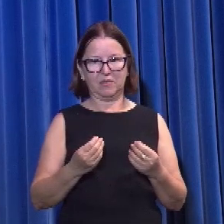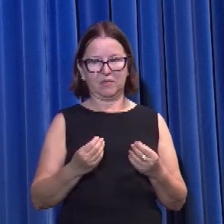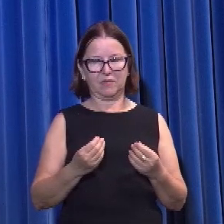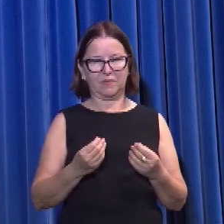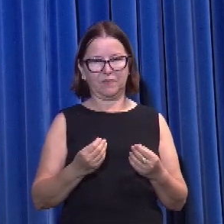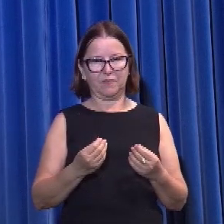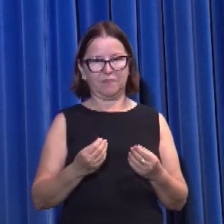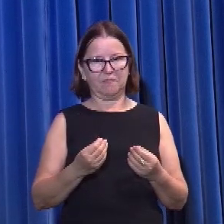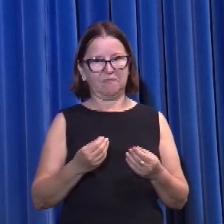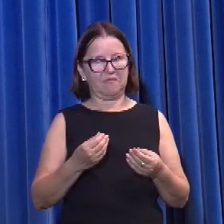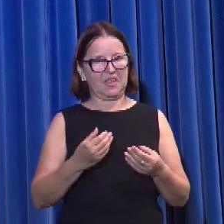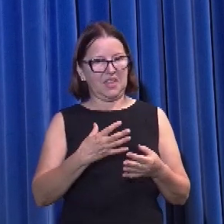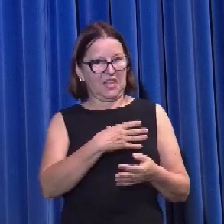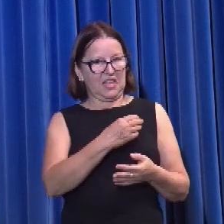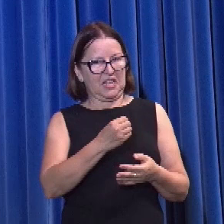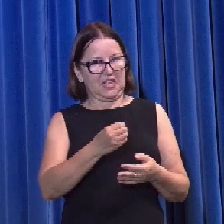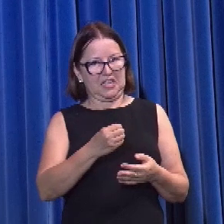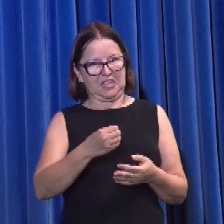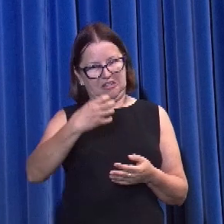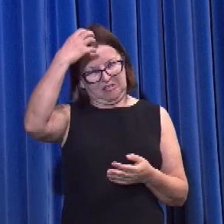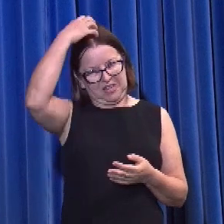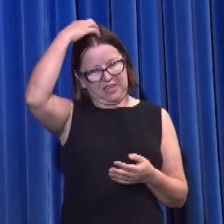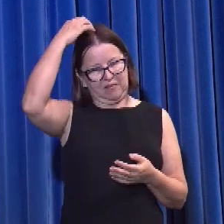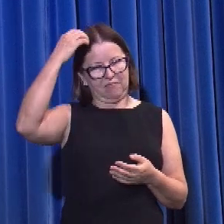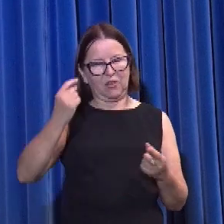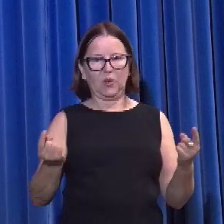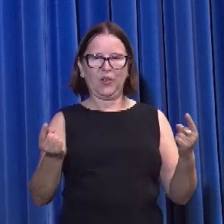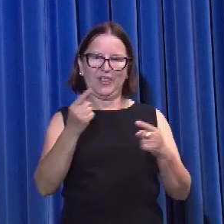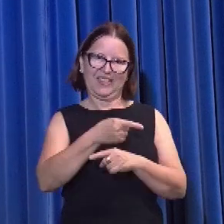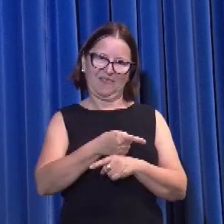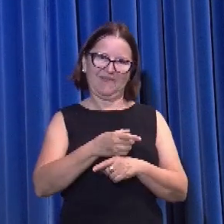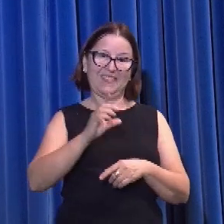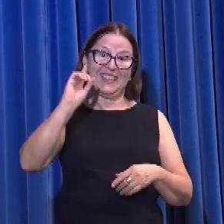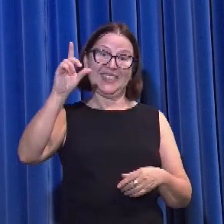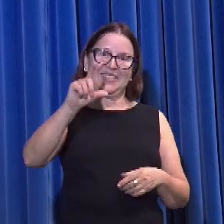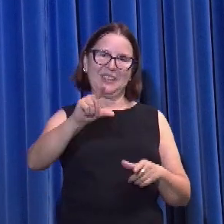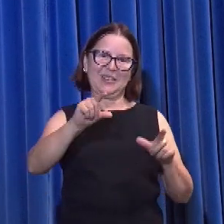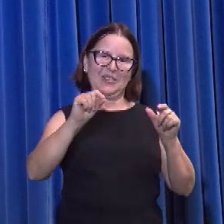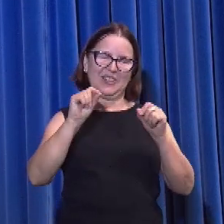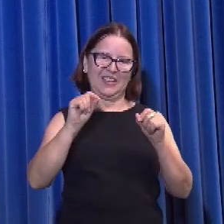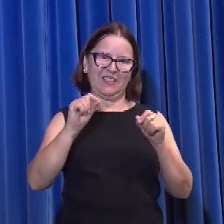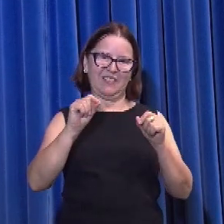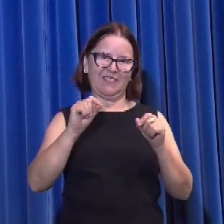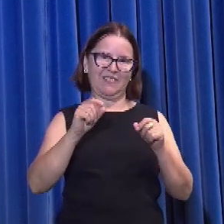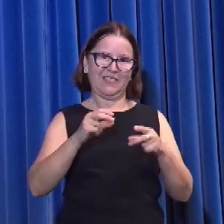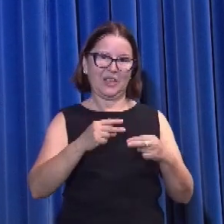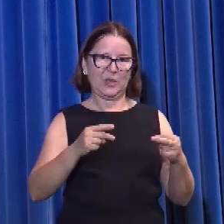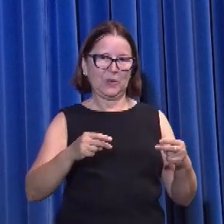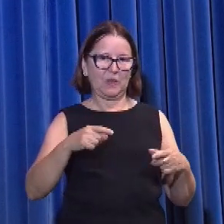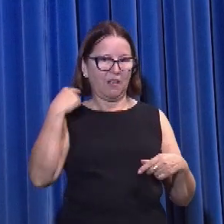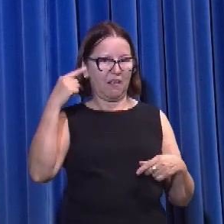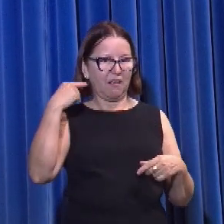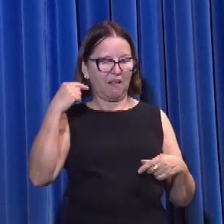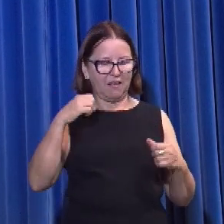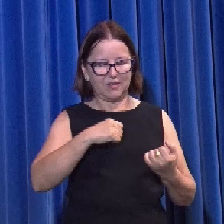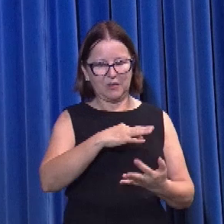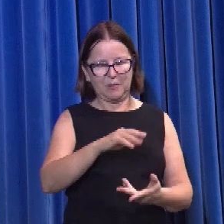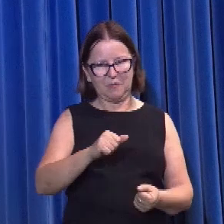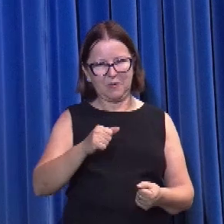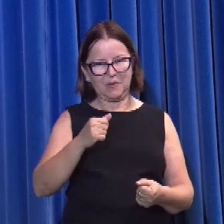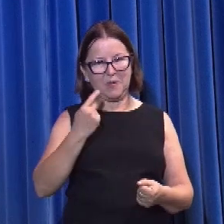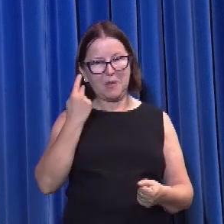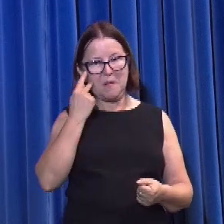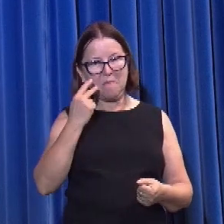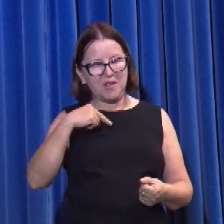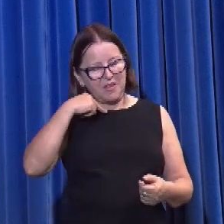nascimento. Pelo contrário, Deus escolheu as coisas loucas do mundo para